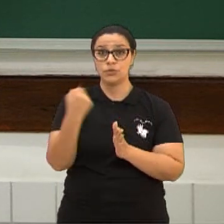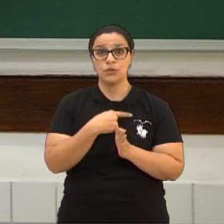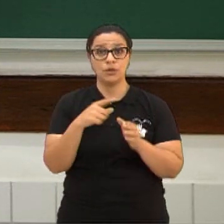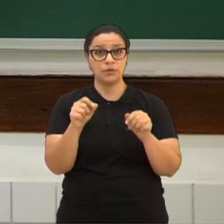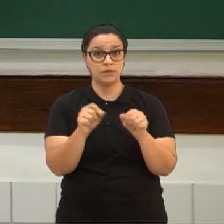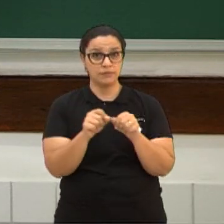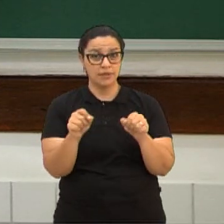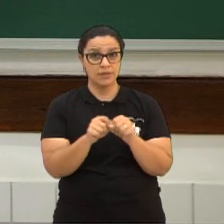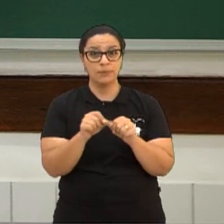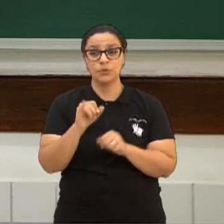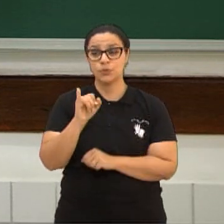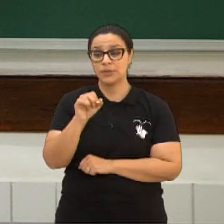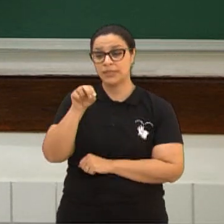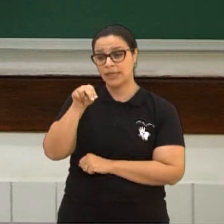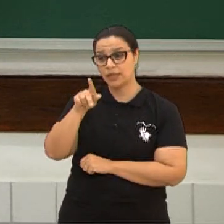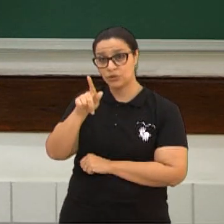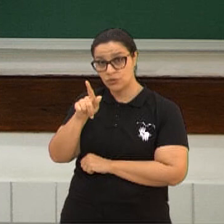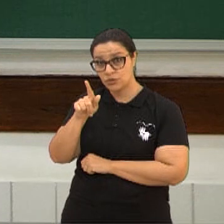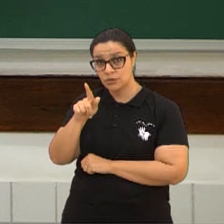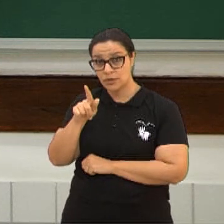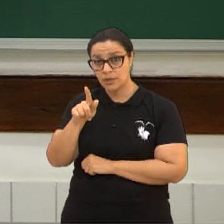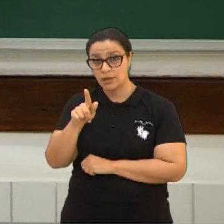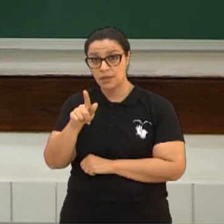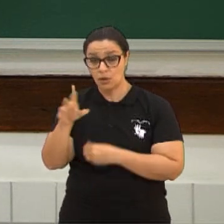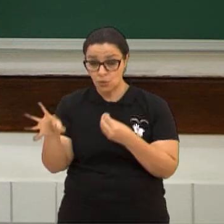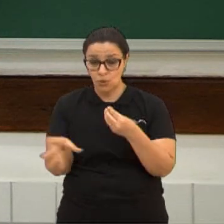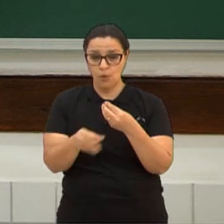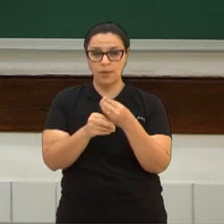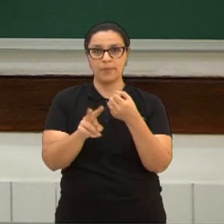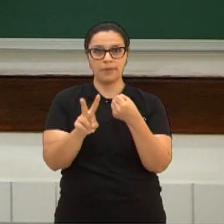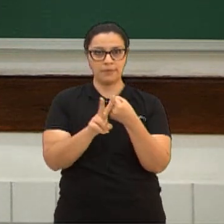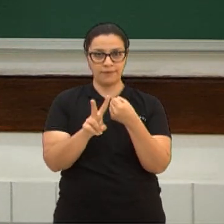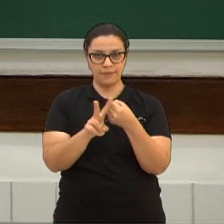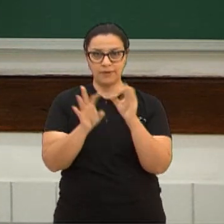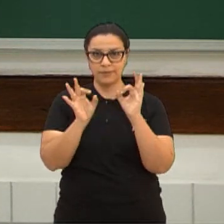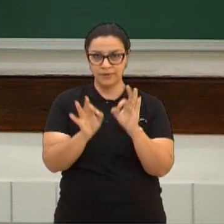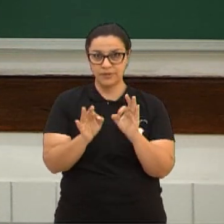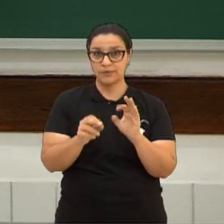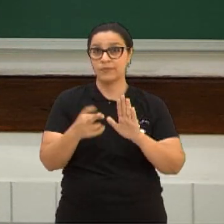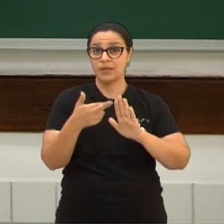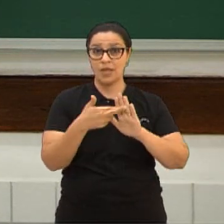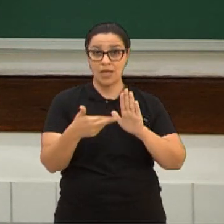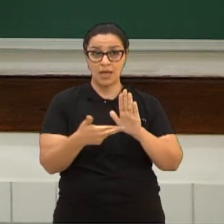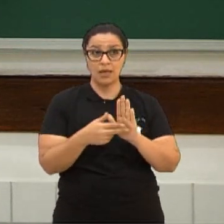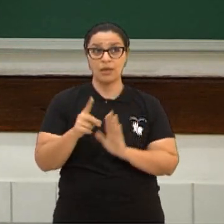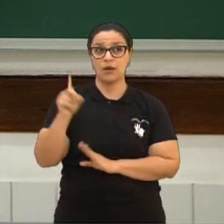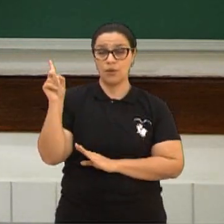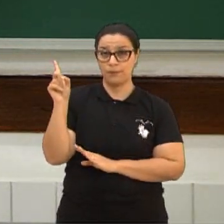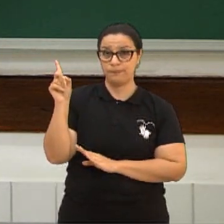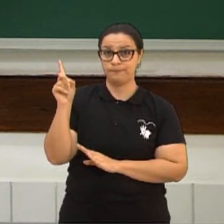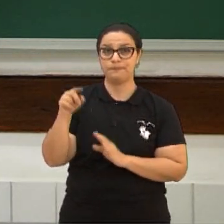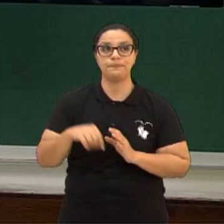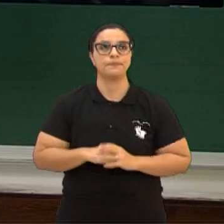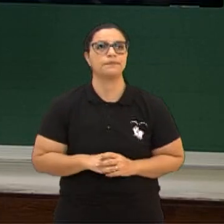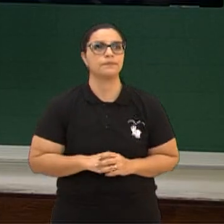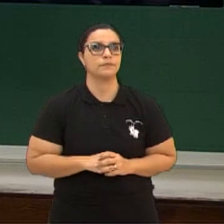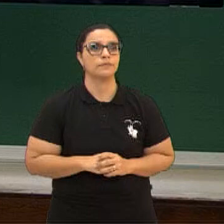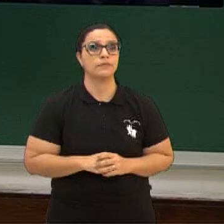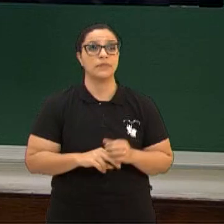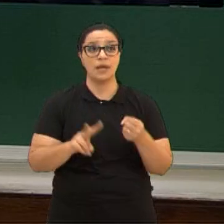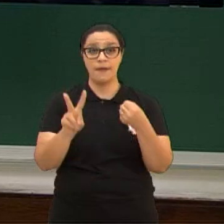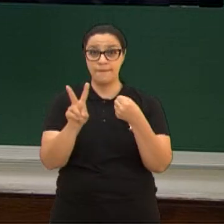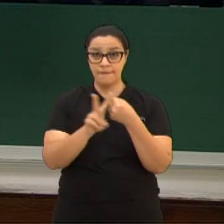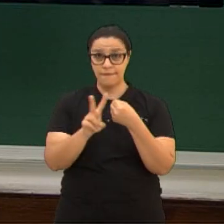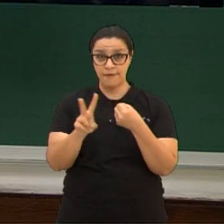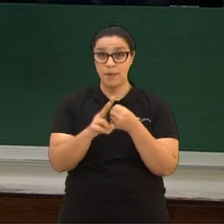aquele ing lá no meu verbo principal. Vamos à primeira regra, então? Olha só,